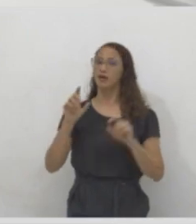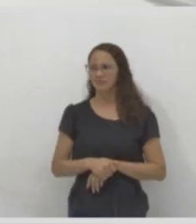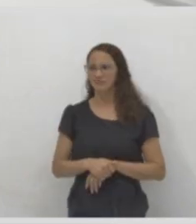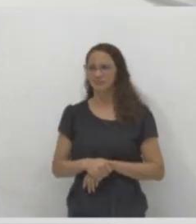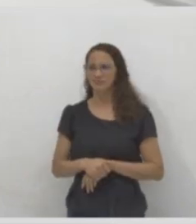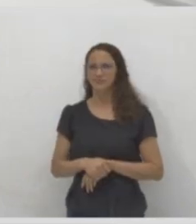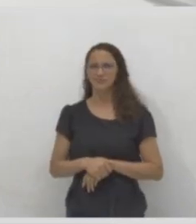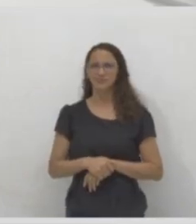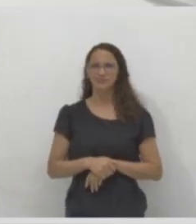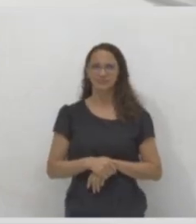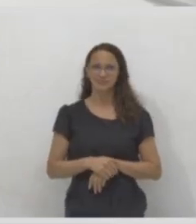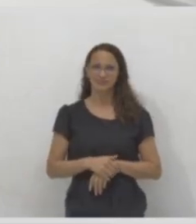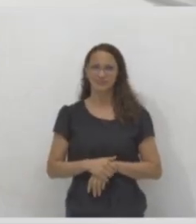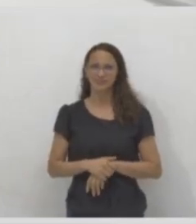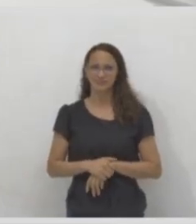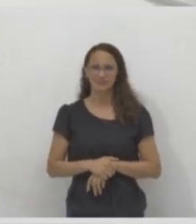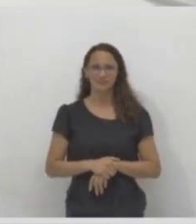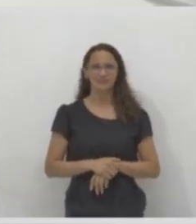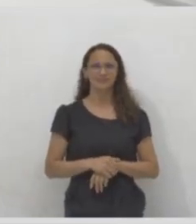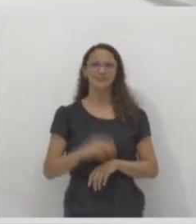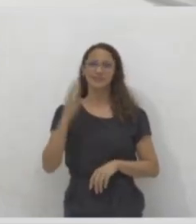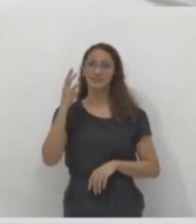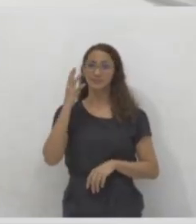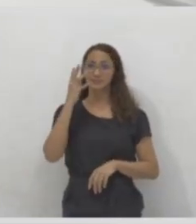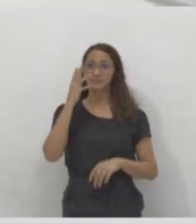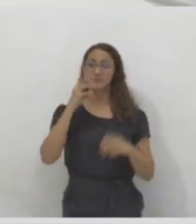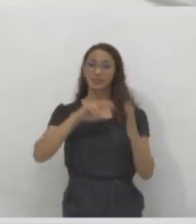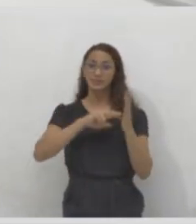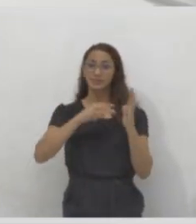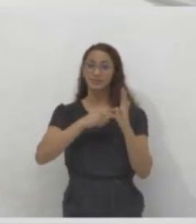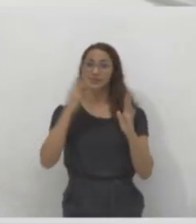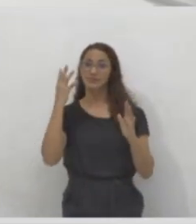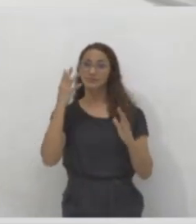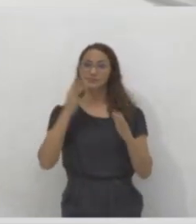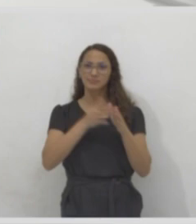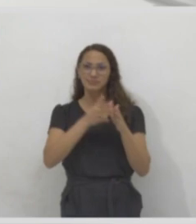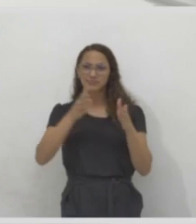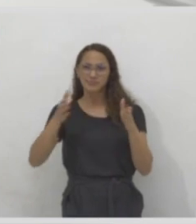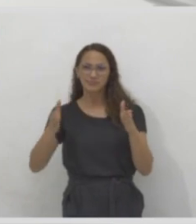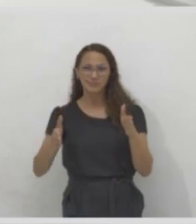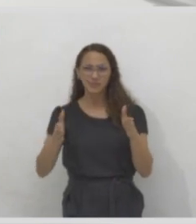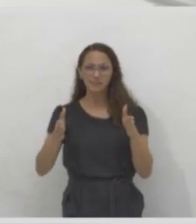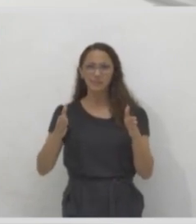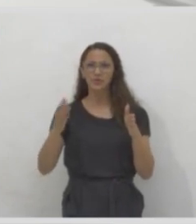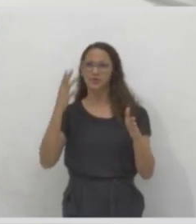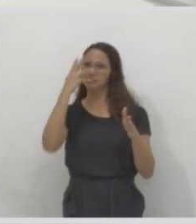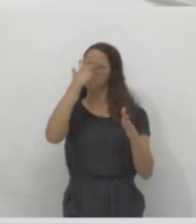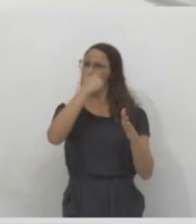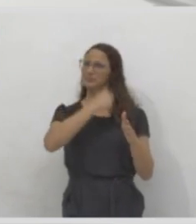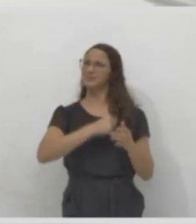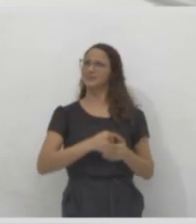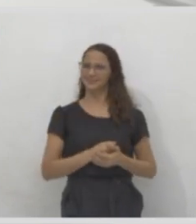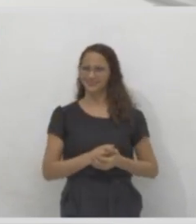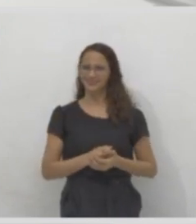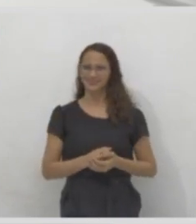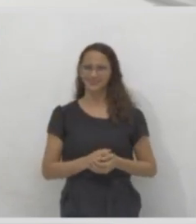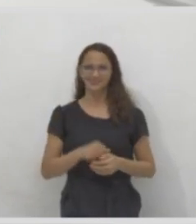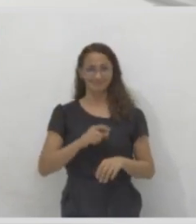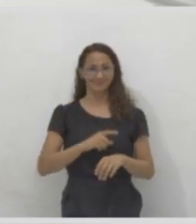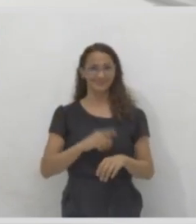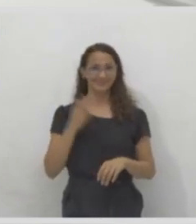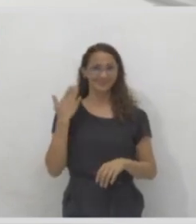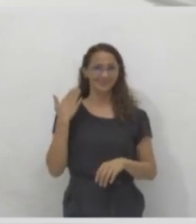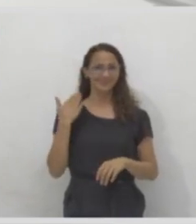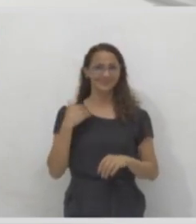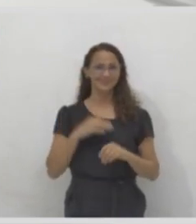tá? Então, Belle Époque significa a bela época, traduzido do francês para o português, tá certo? A Belle Époque,